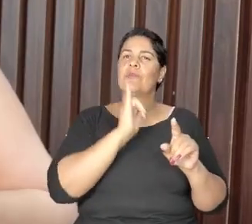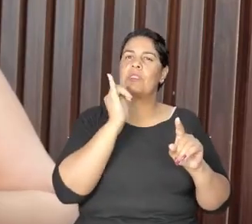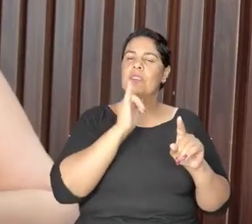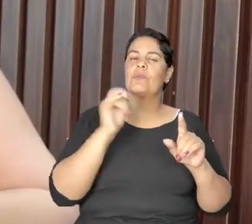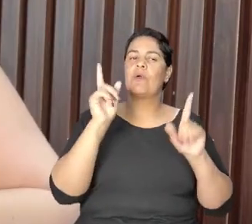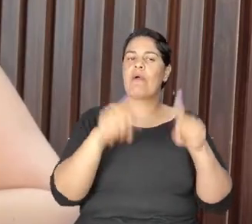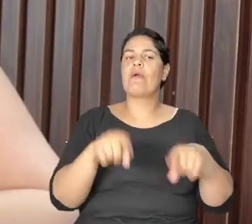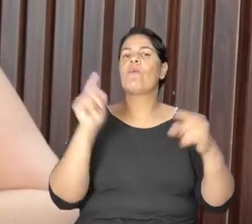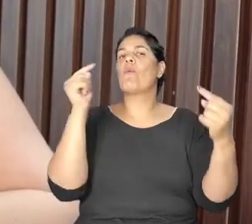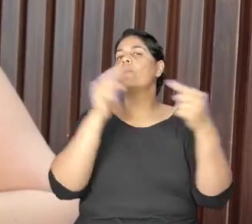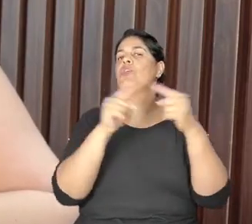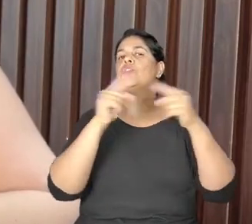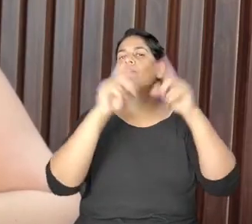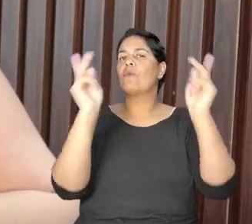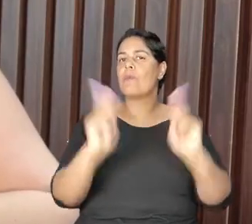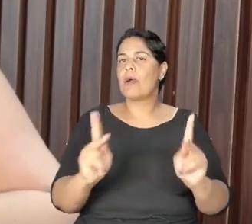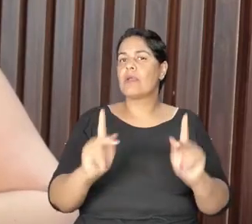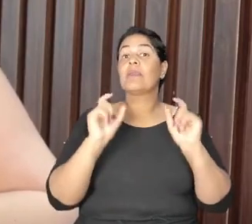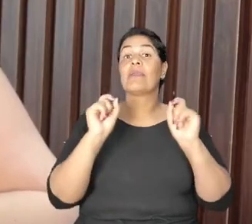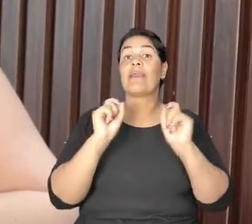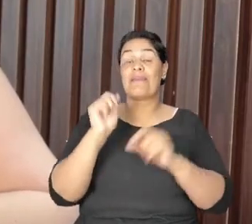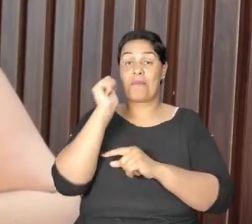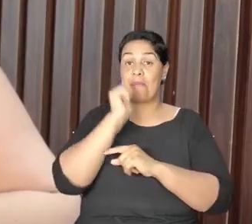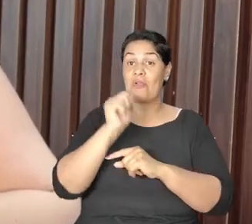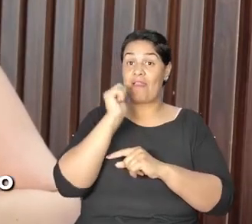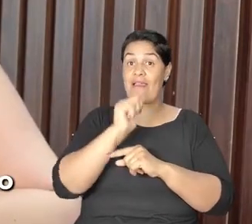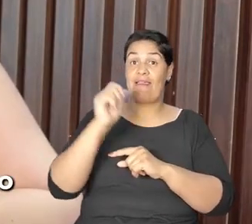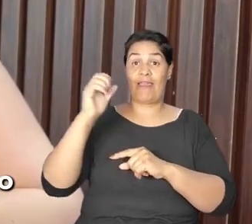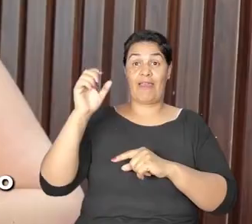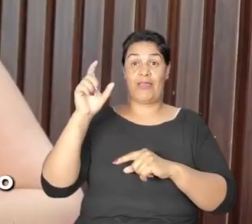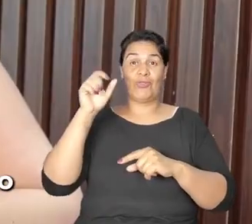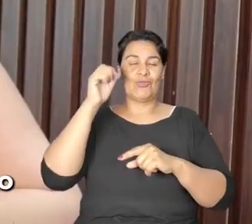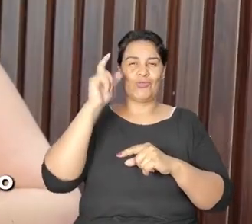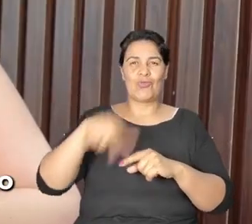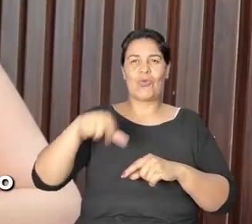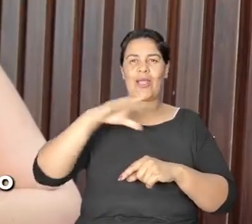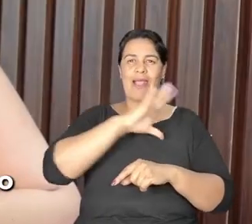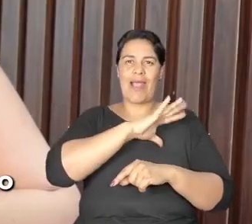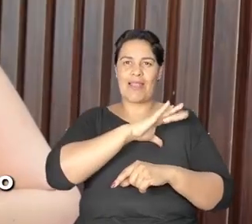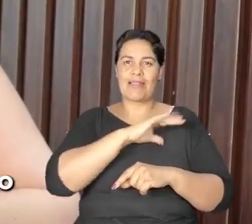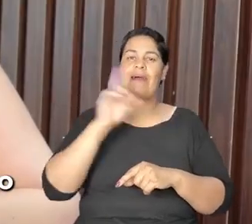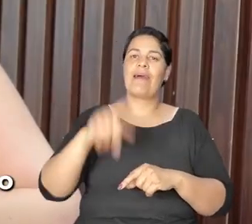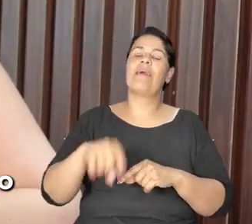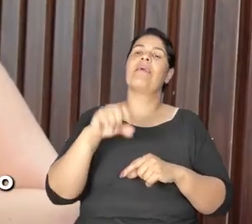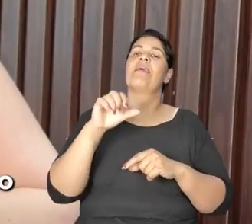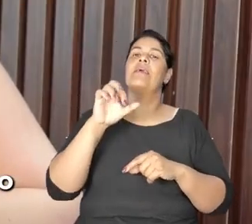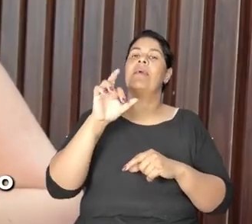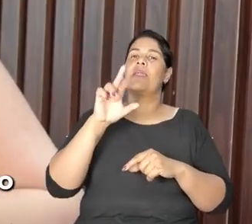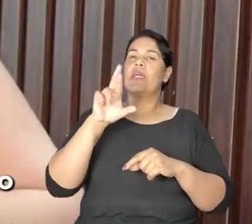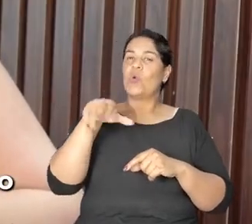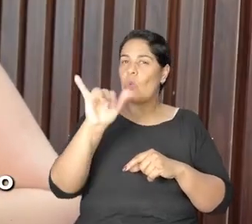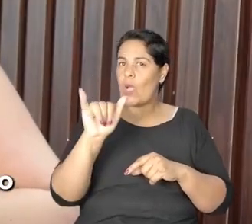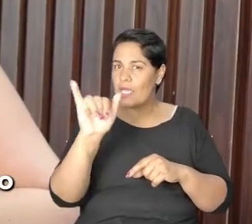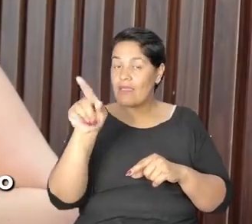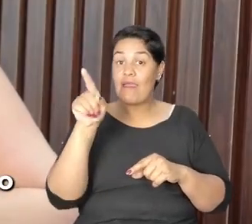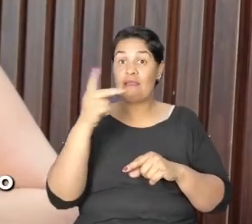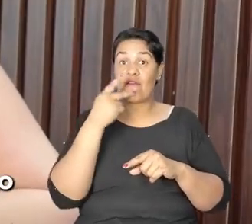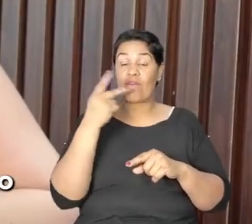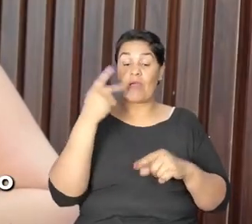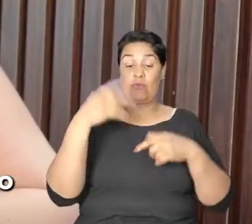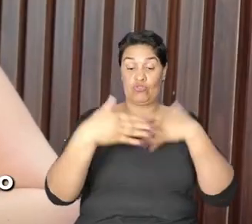referência, quando tratamos dos círculos de construção de paz, a canadense Kay Pernis, que define o círculo